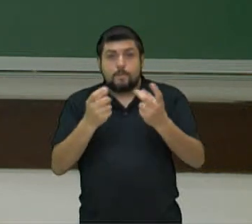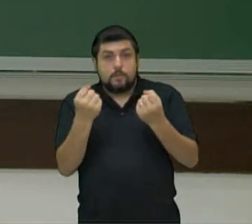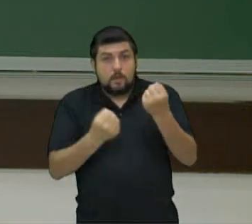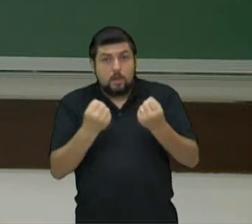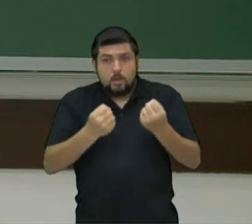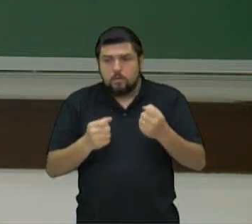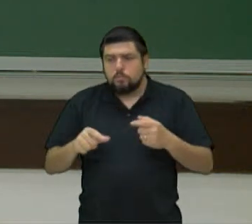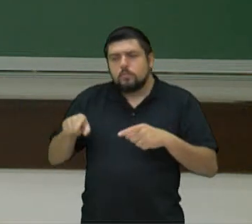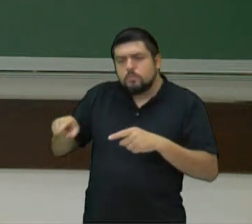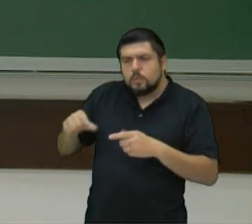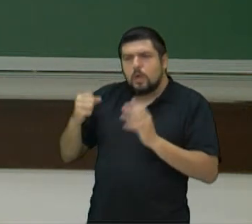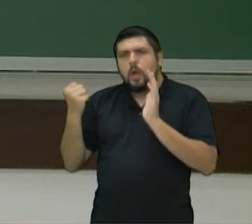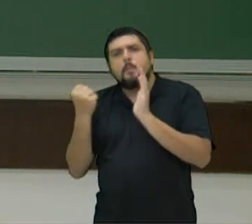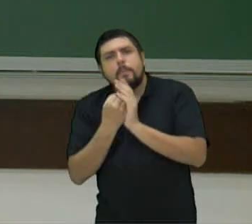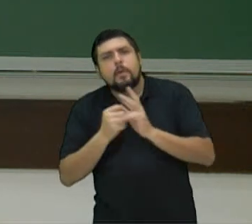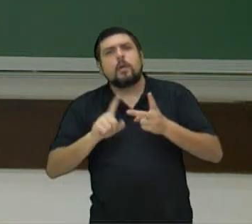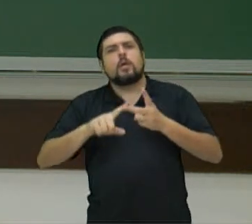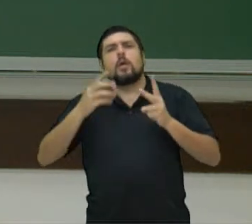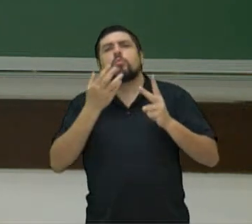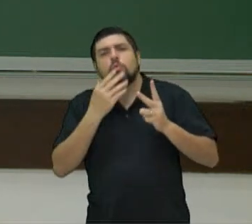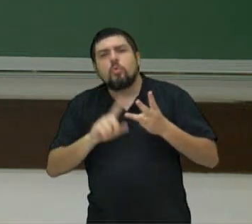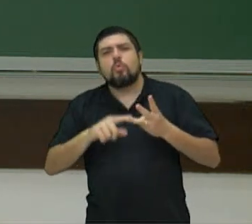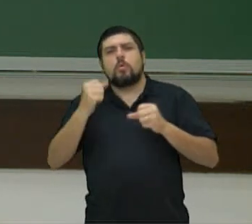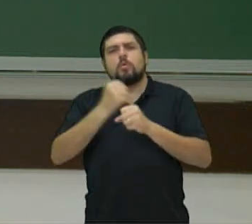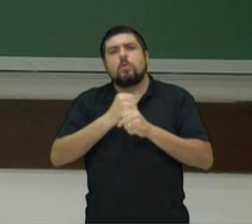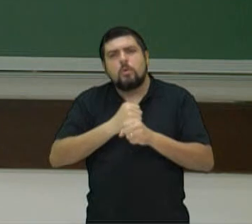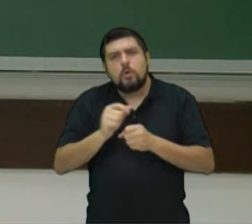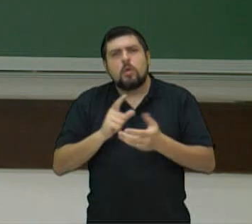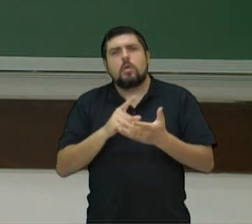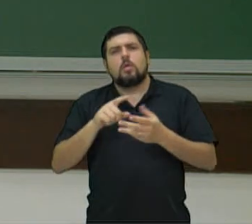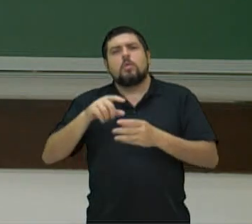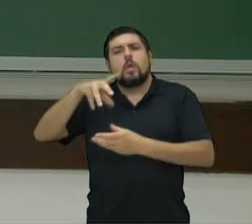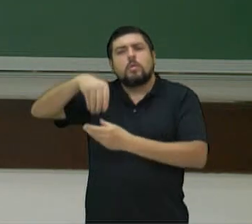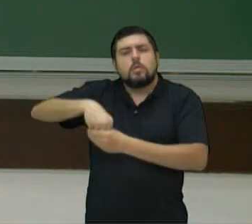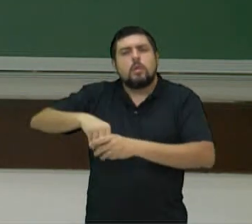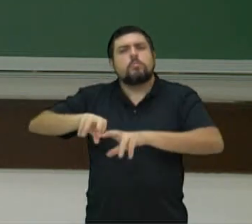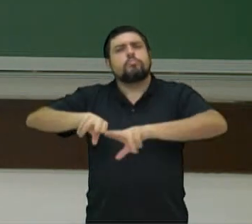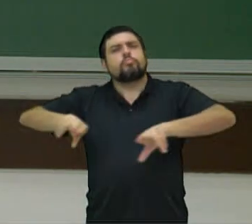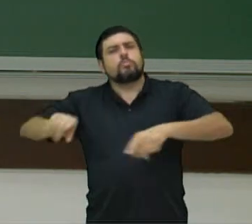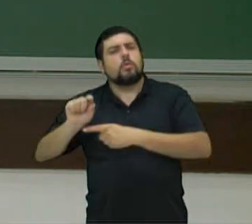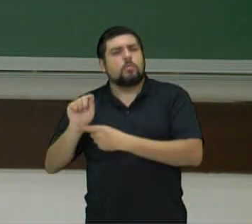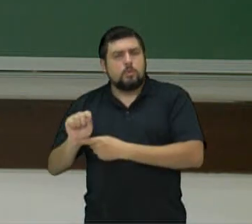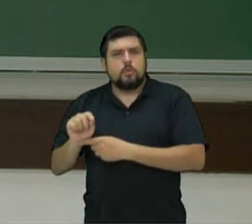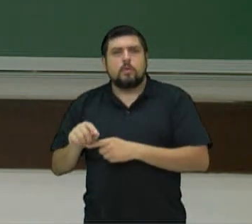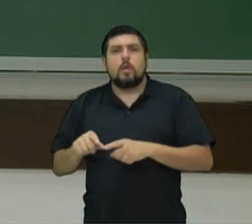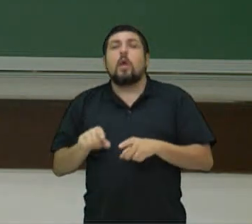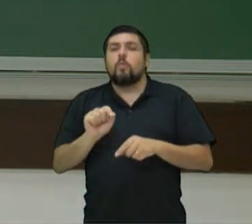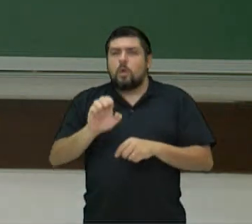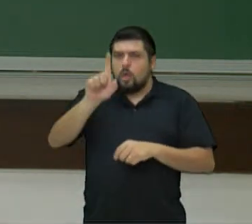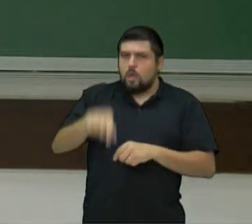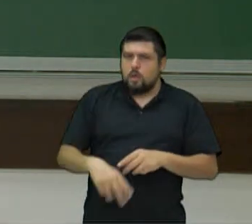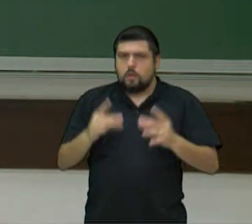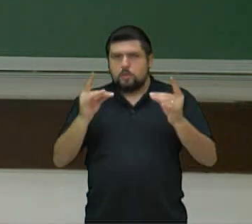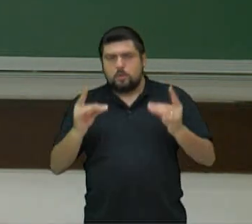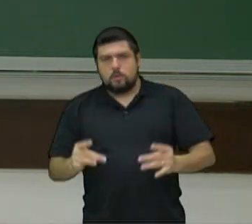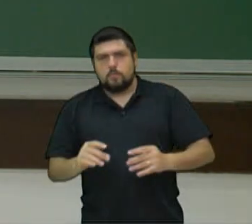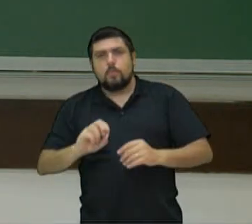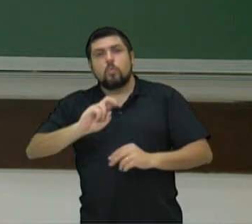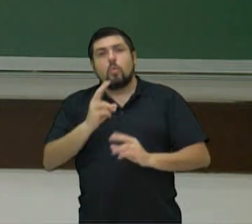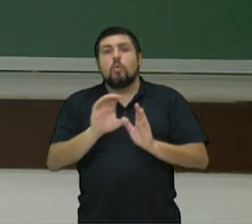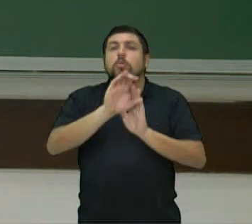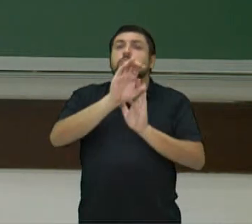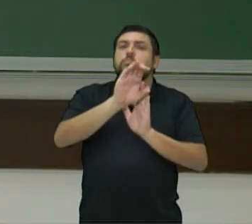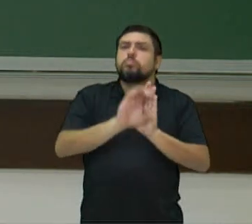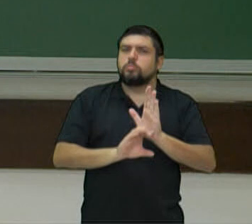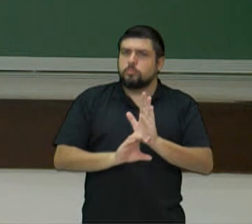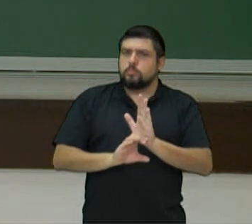o ano, que acessórios ele tem. Então, isso é um texto descritivo também. Ou num currículo, você vai entregar